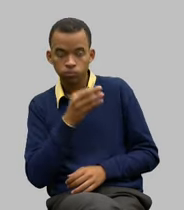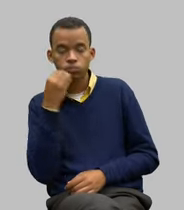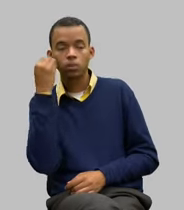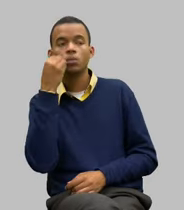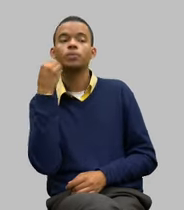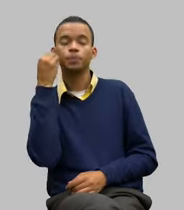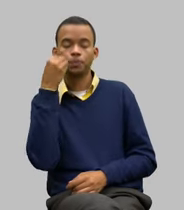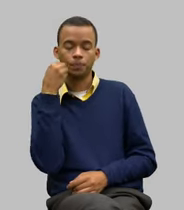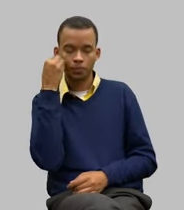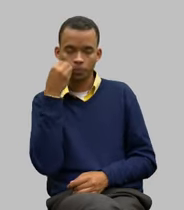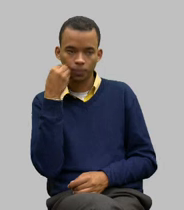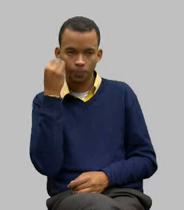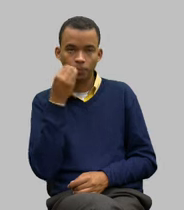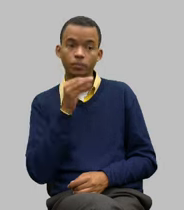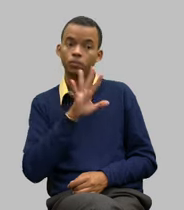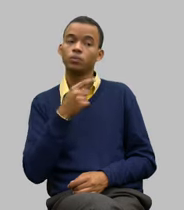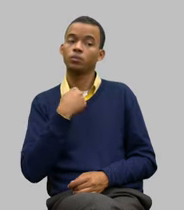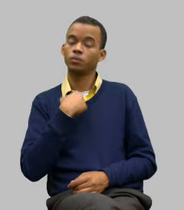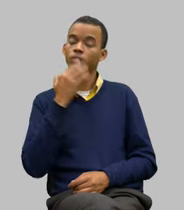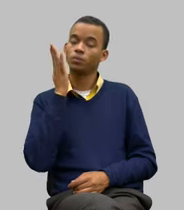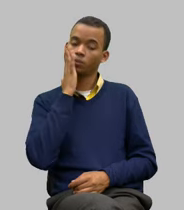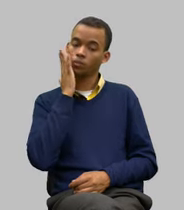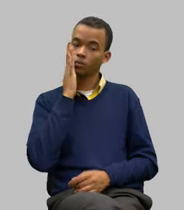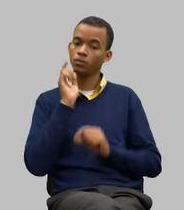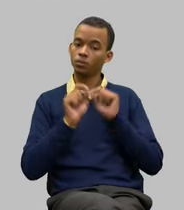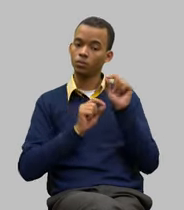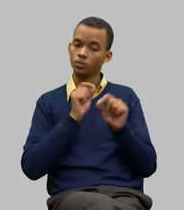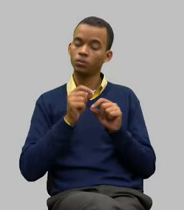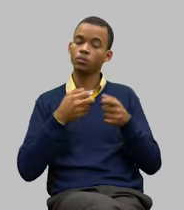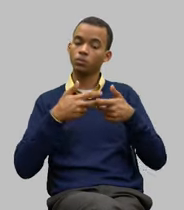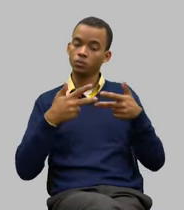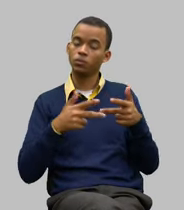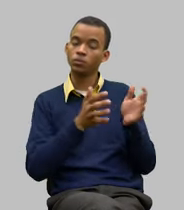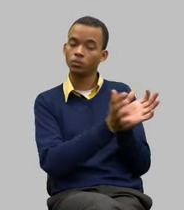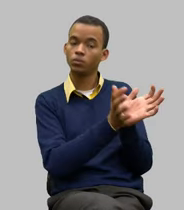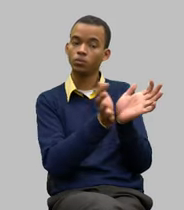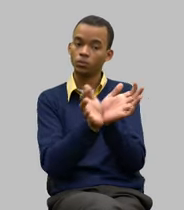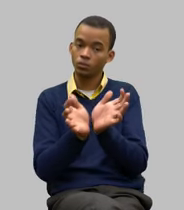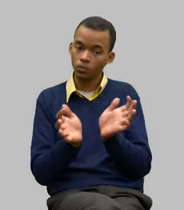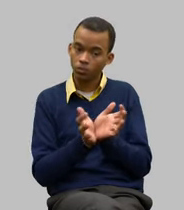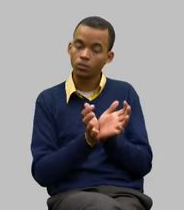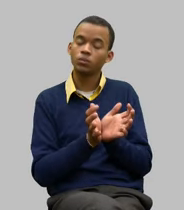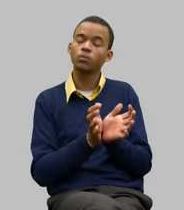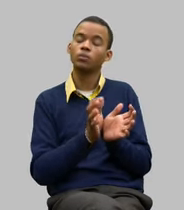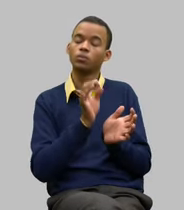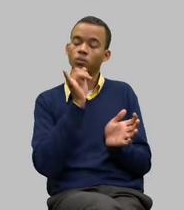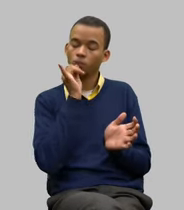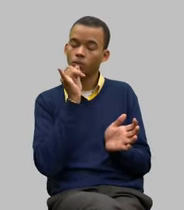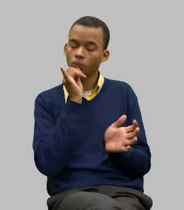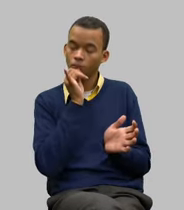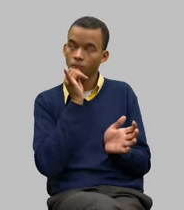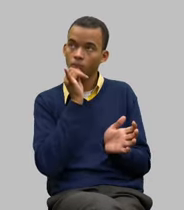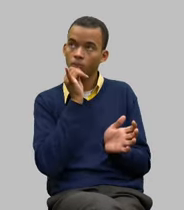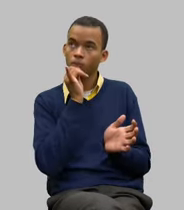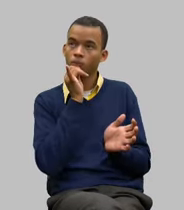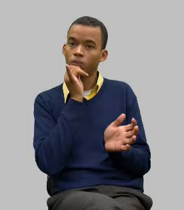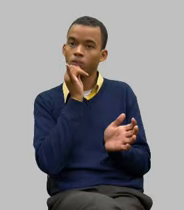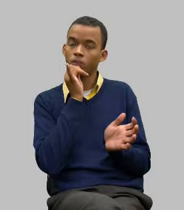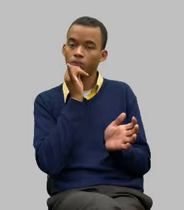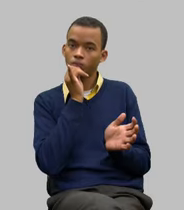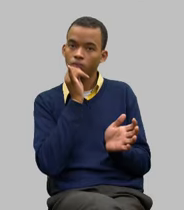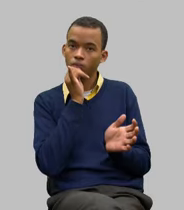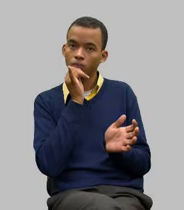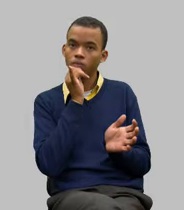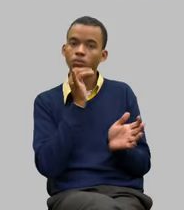mas eu eu ainda entendo que determinado setor onde há um o o o o